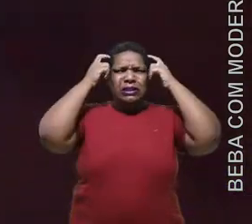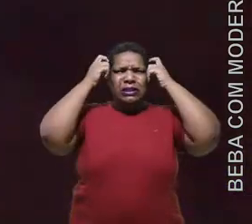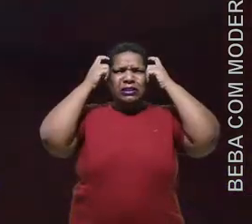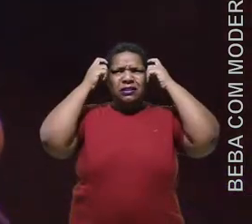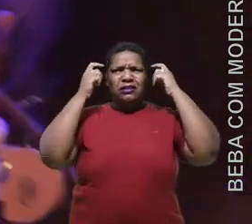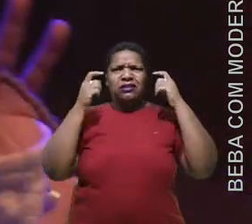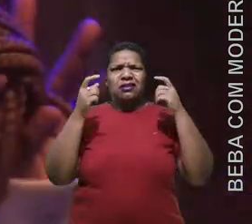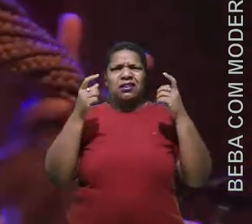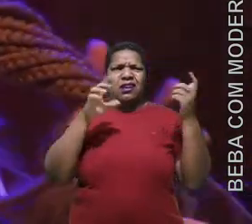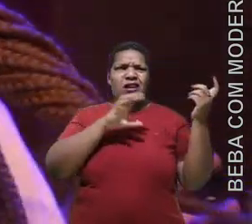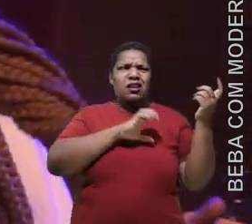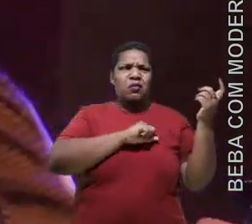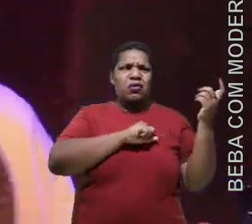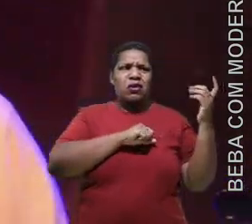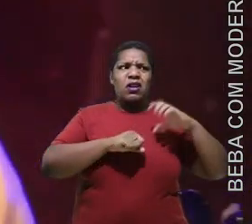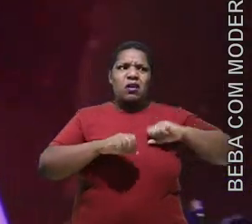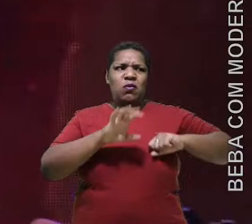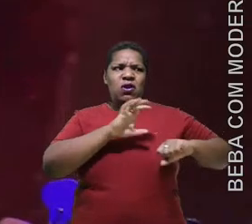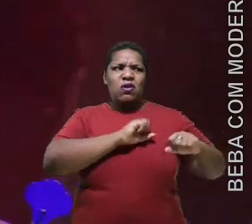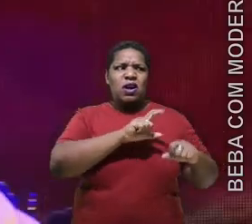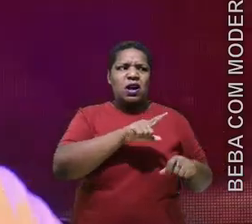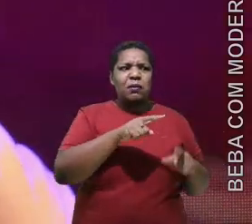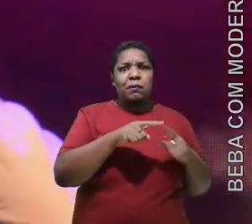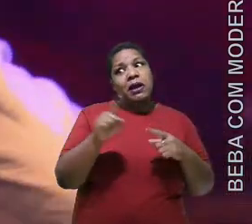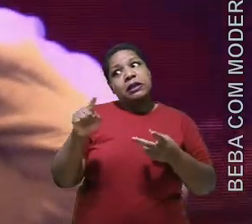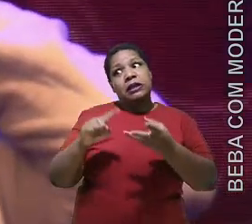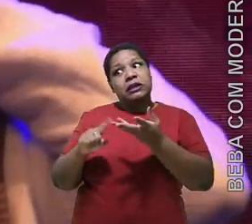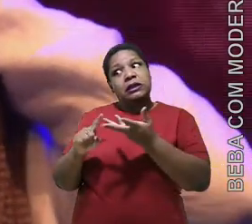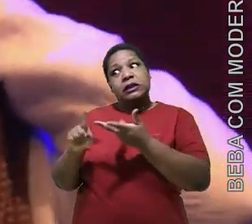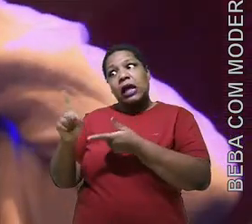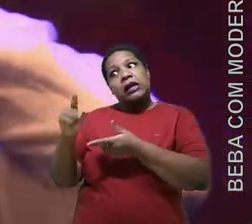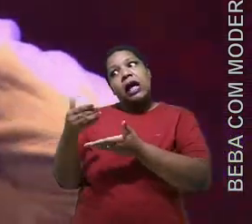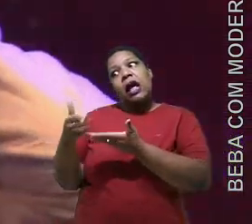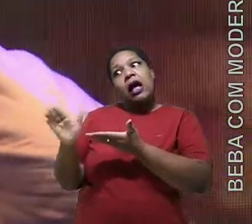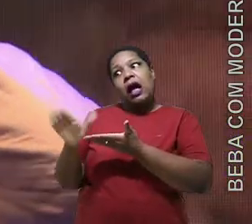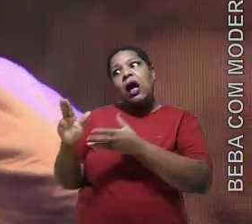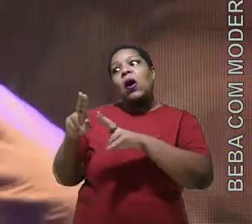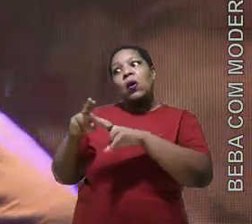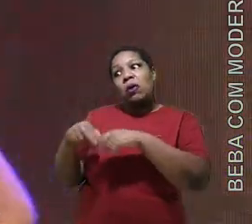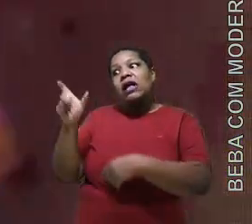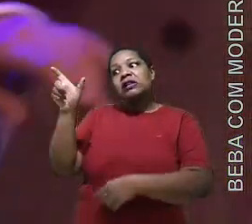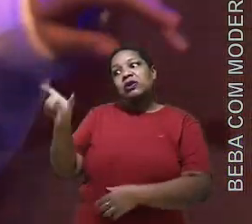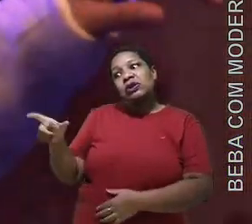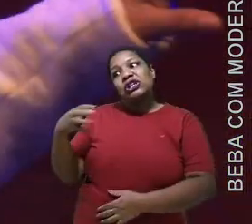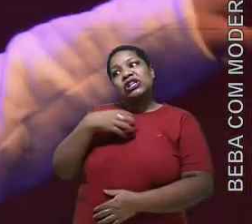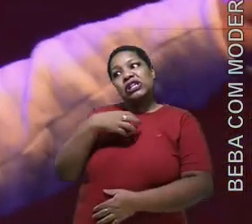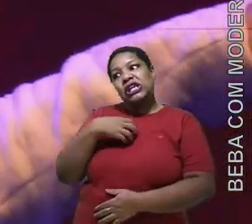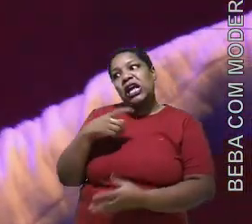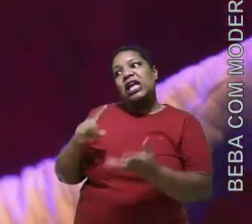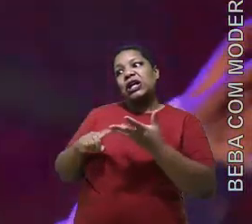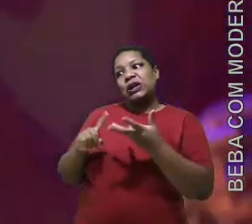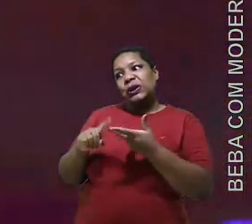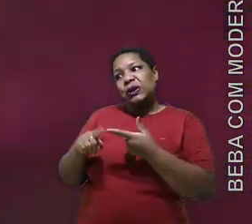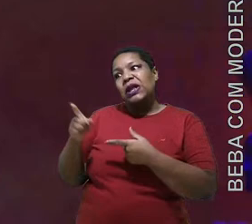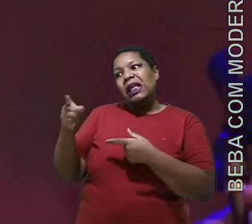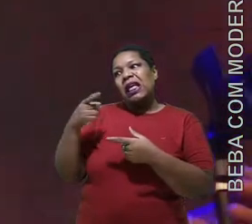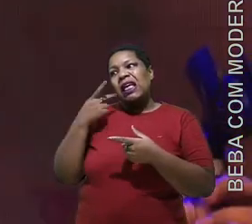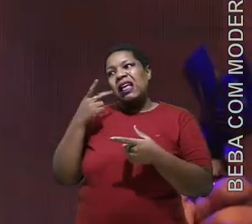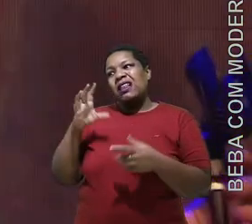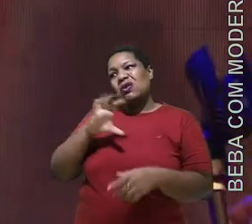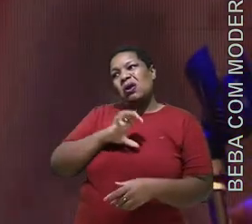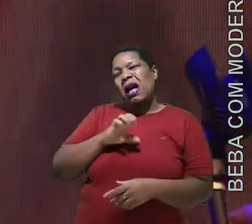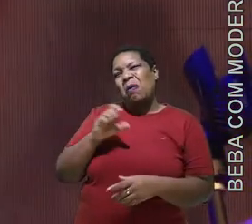aí Nossa amor mas eu amo tanto as pessoas são ambos Fulano beltrano ciclano por causa da roupa que ele usa do jeito que ele fala que responder com a massa lá